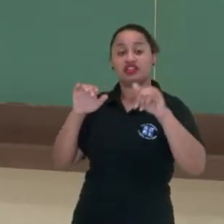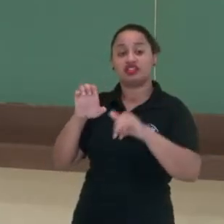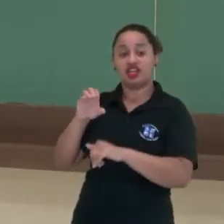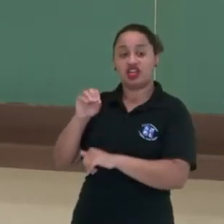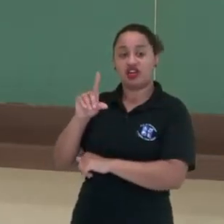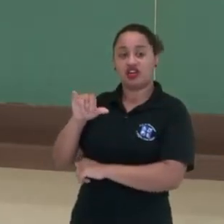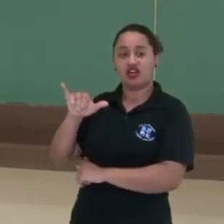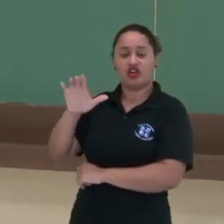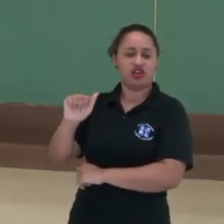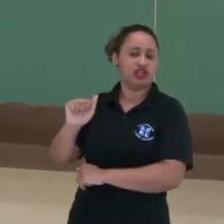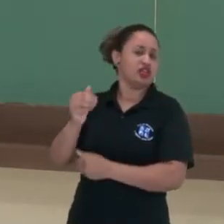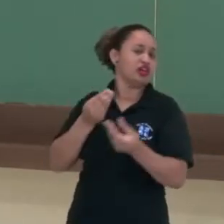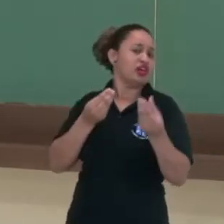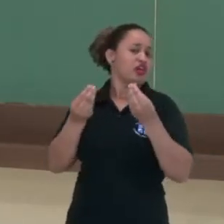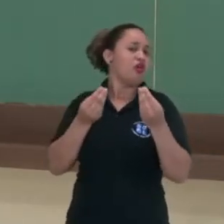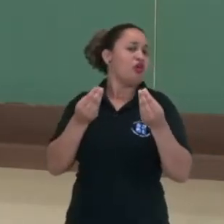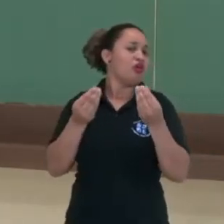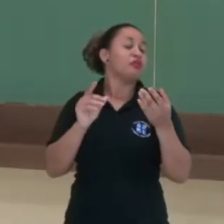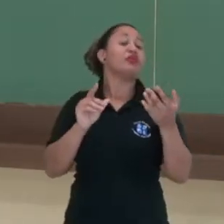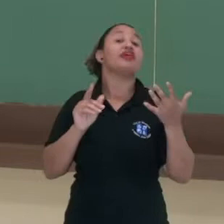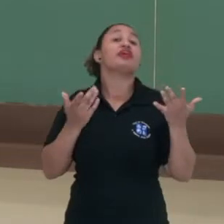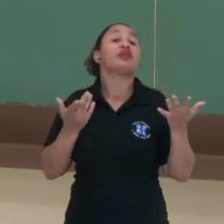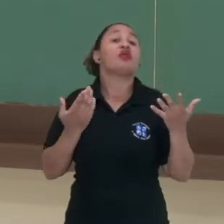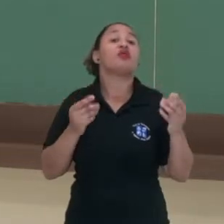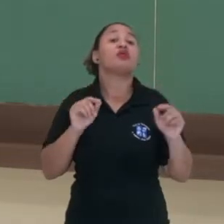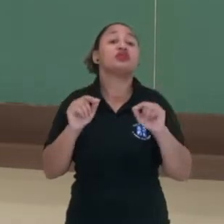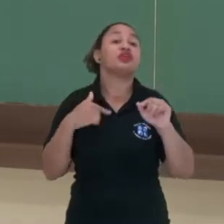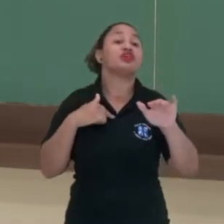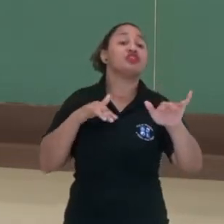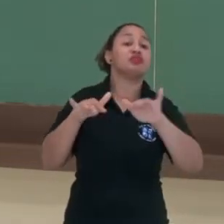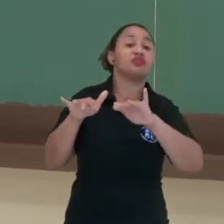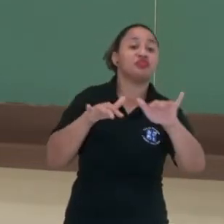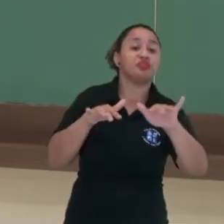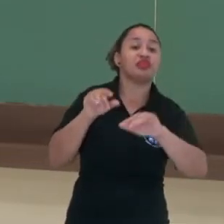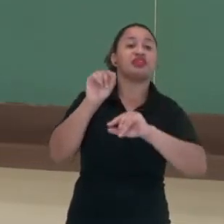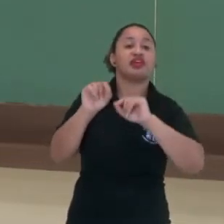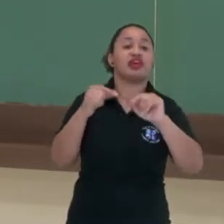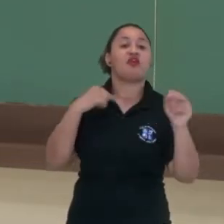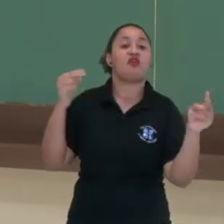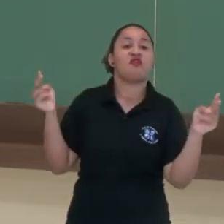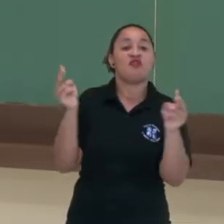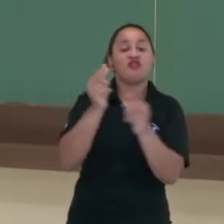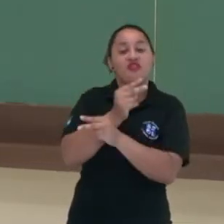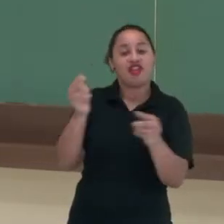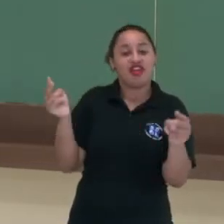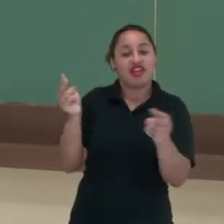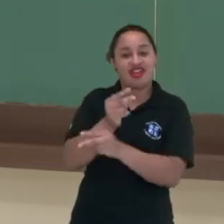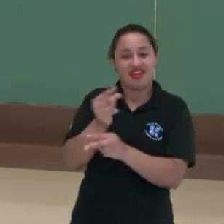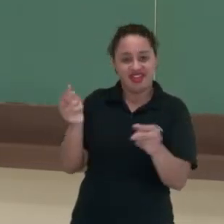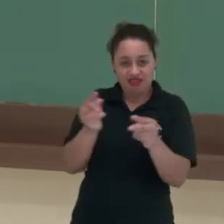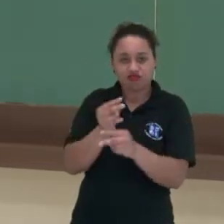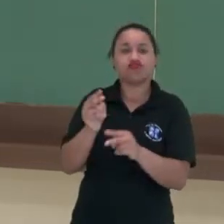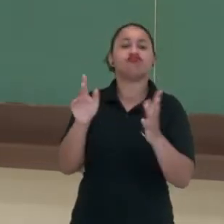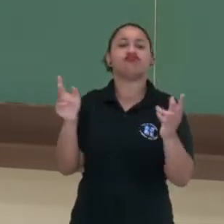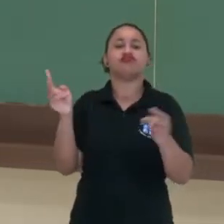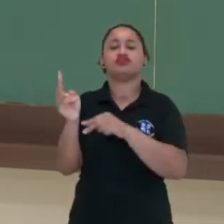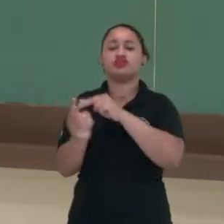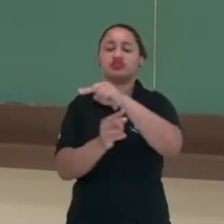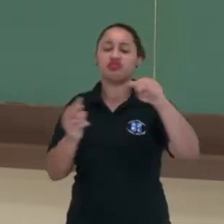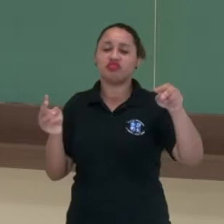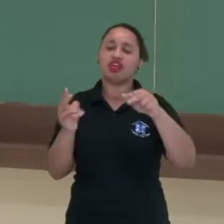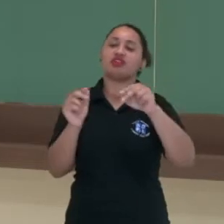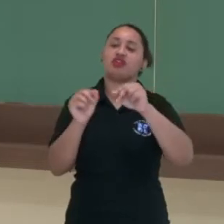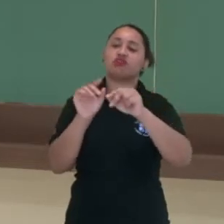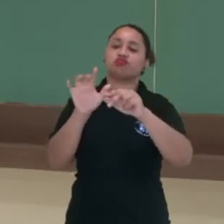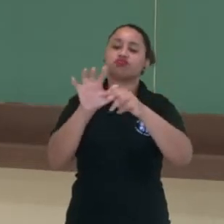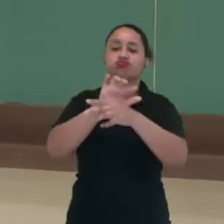produzida? Quem vai se movimentar na energia eólica? O vento. Então, o vento vai girar as